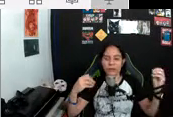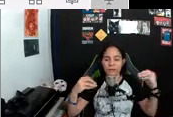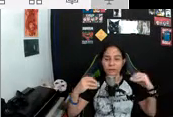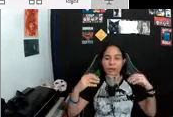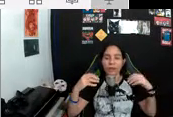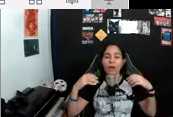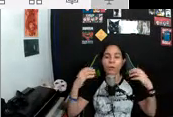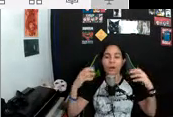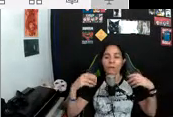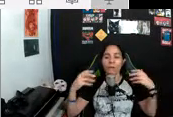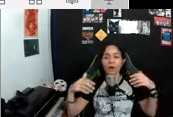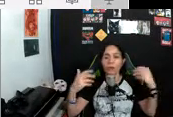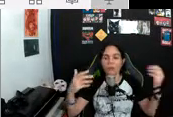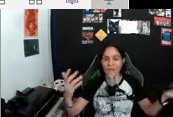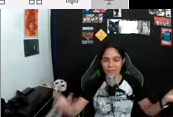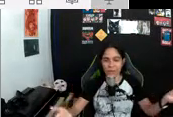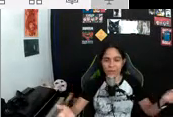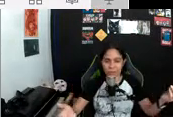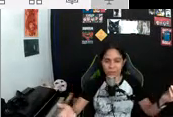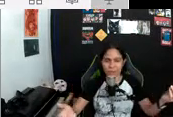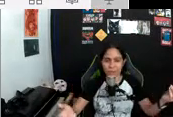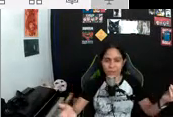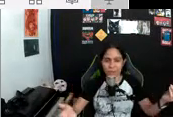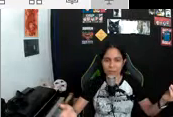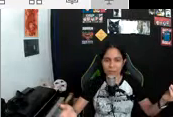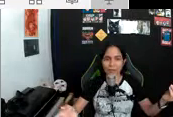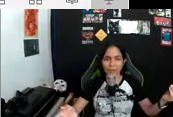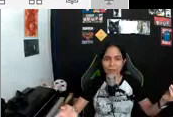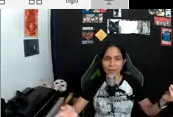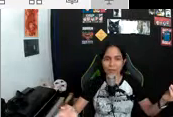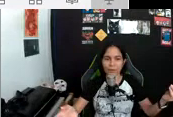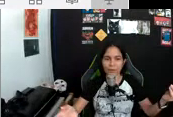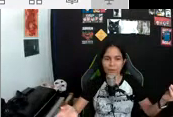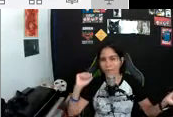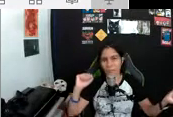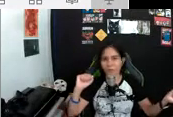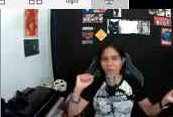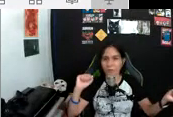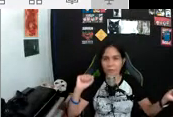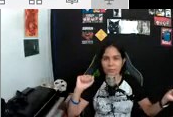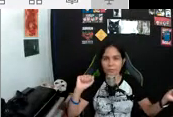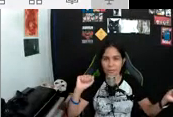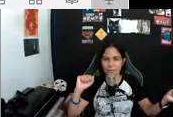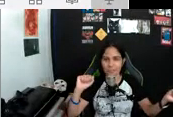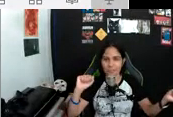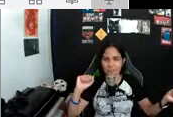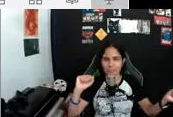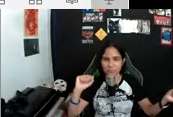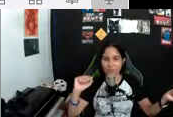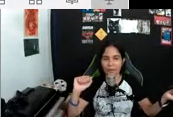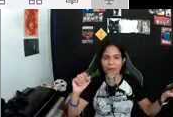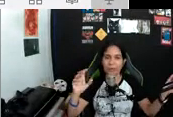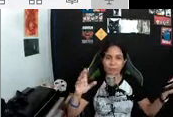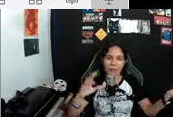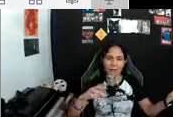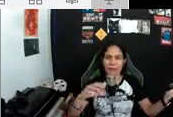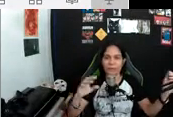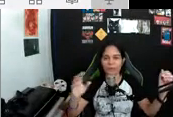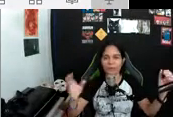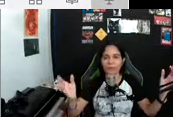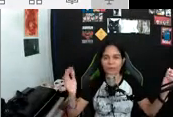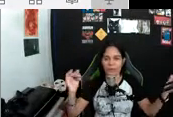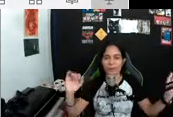não existir uma formação, tá? Como, por exemplo, auxiliar de enfermagem não tem mais. A